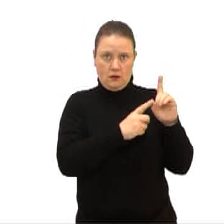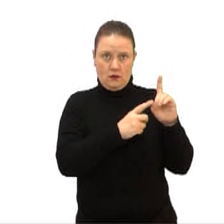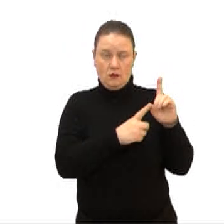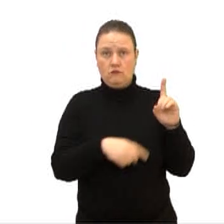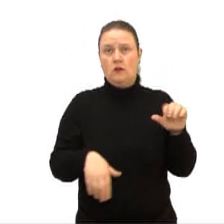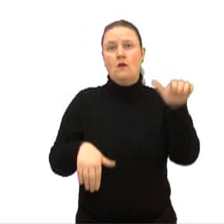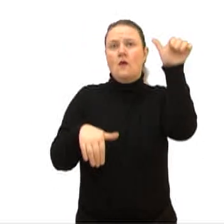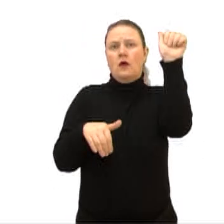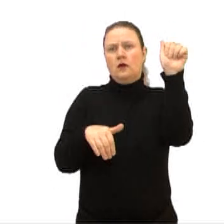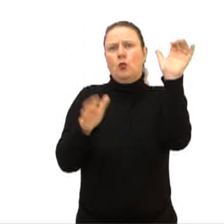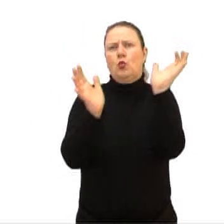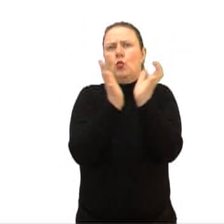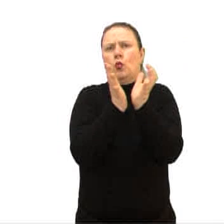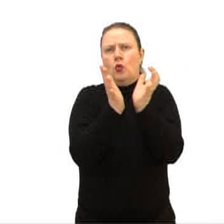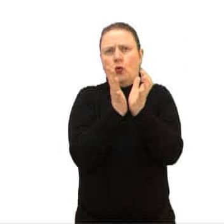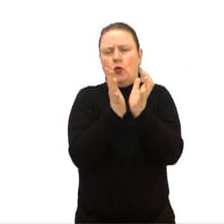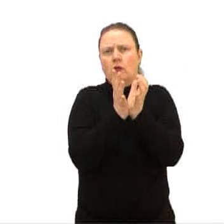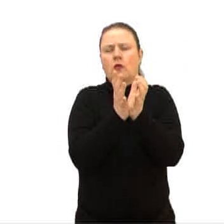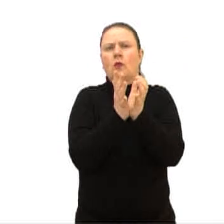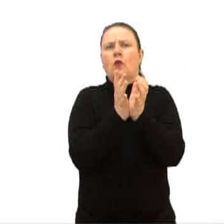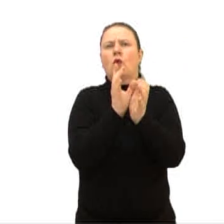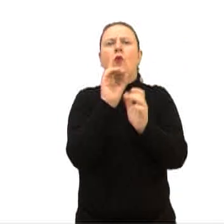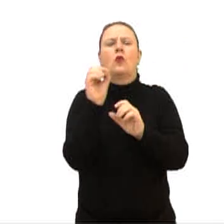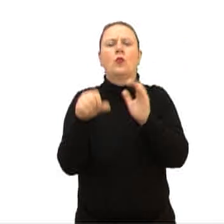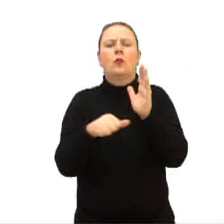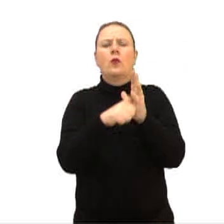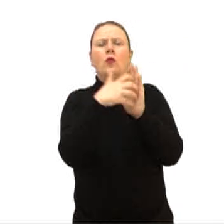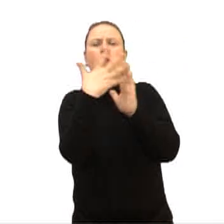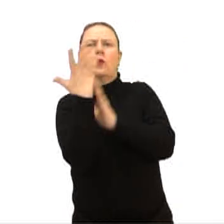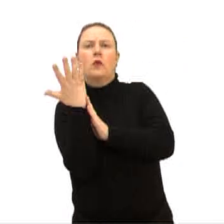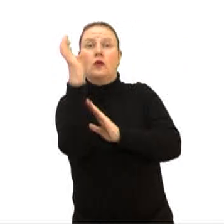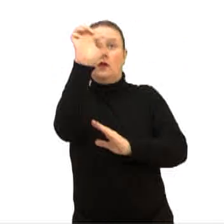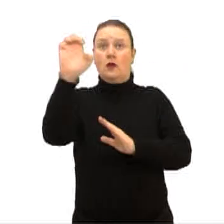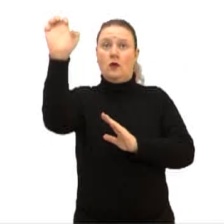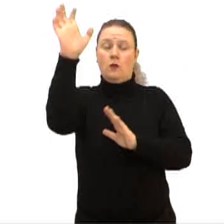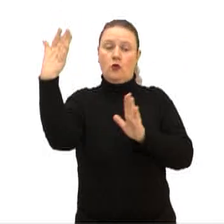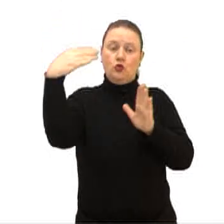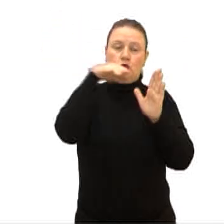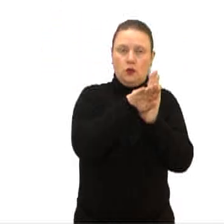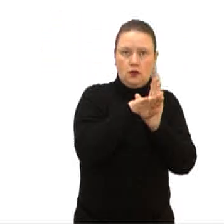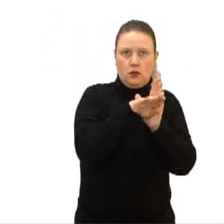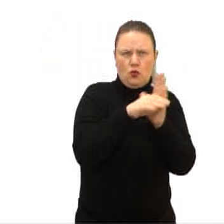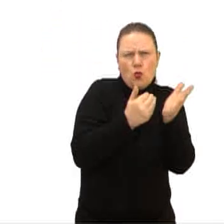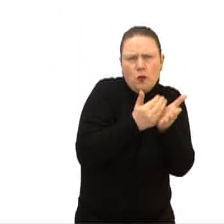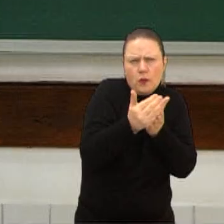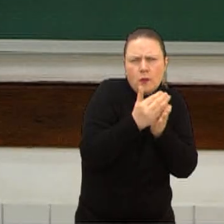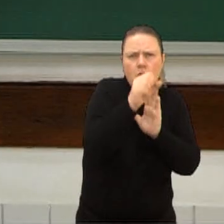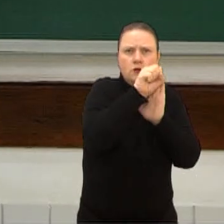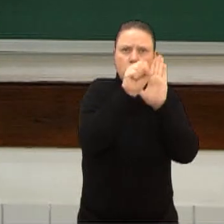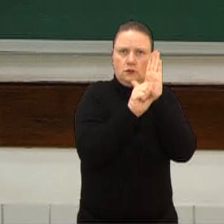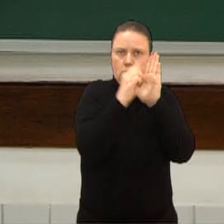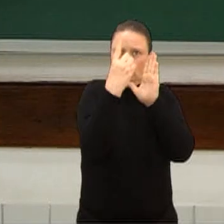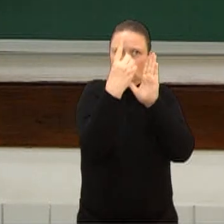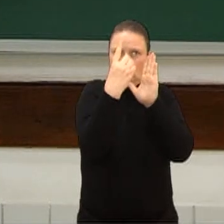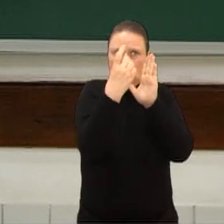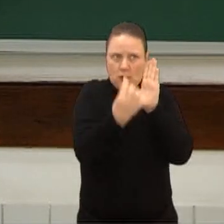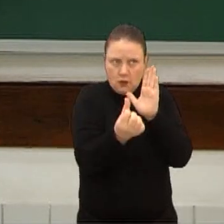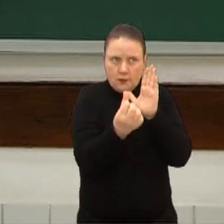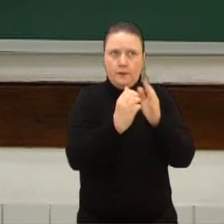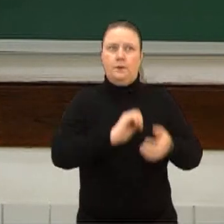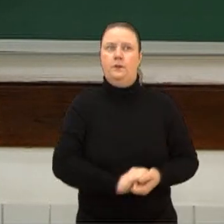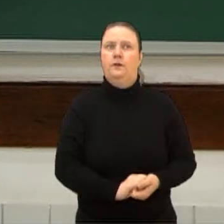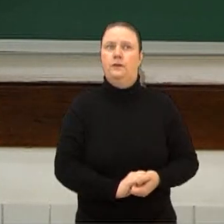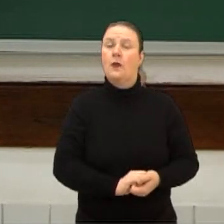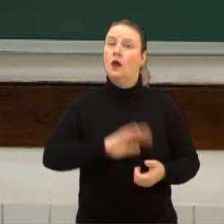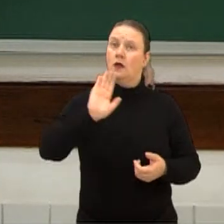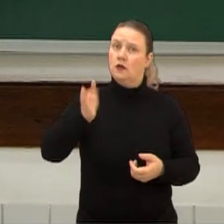letra A, grupos aborígenes, quando os primeiros europeus aí chegaram no início do século XVI. Observem que o termo aborígene a gente